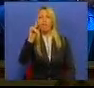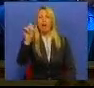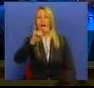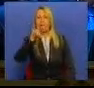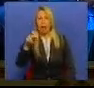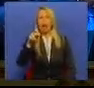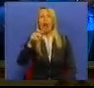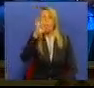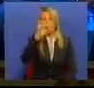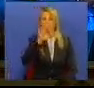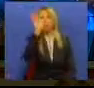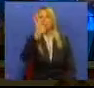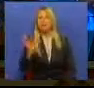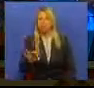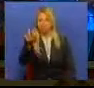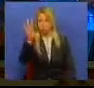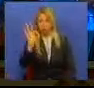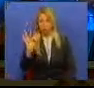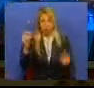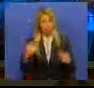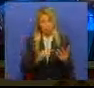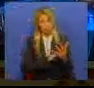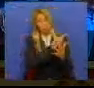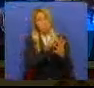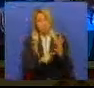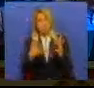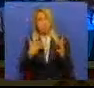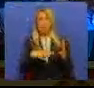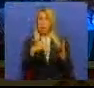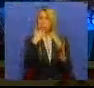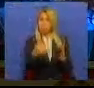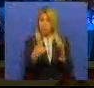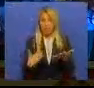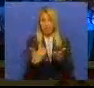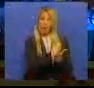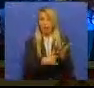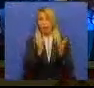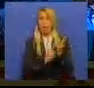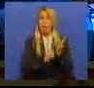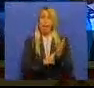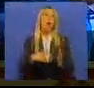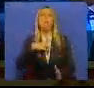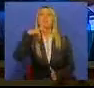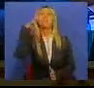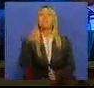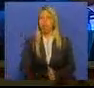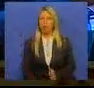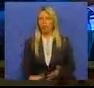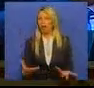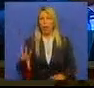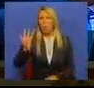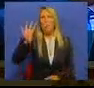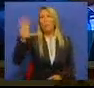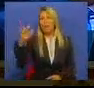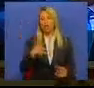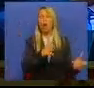escolha. Quero apenas com isto registar este dado. Portugal é dos países onde